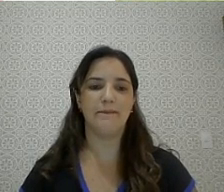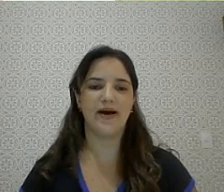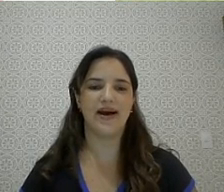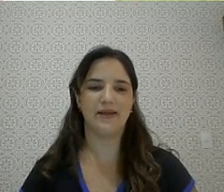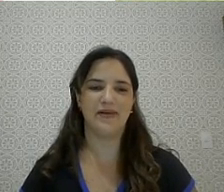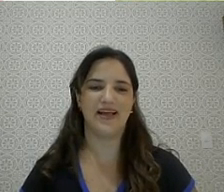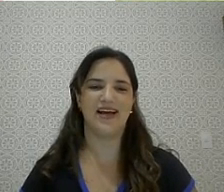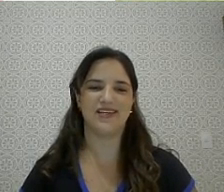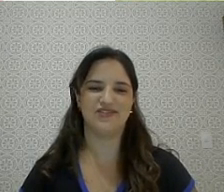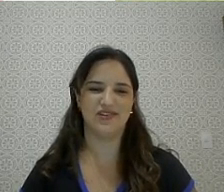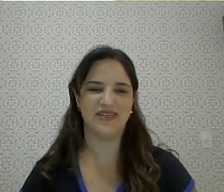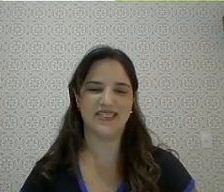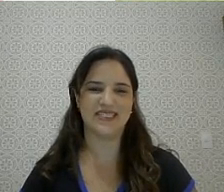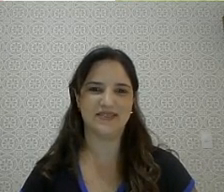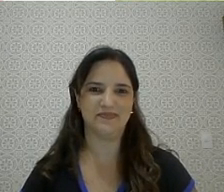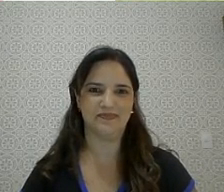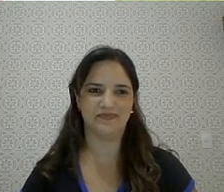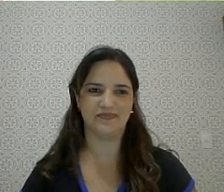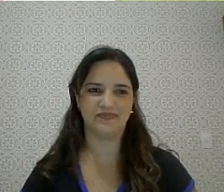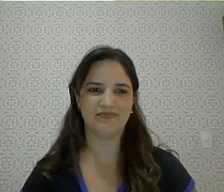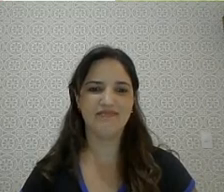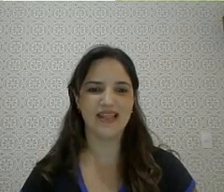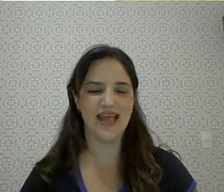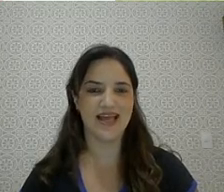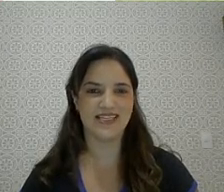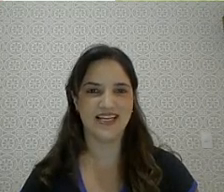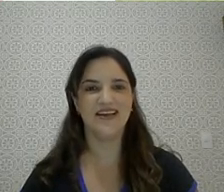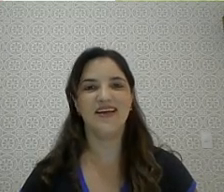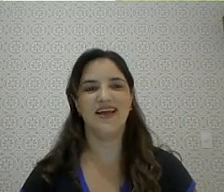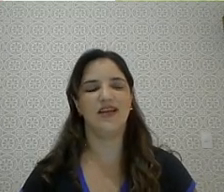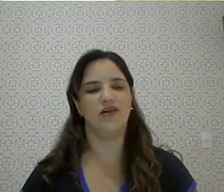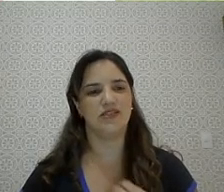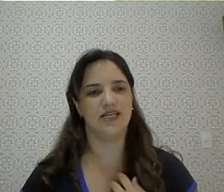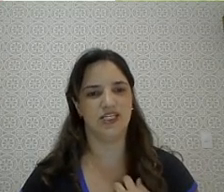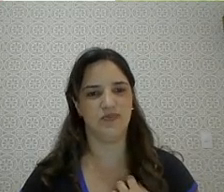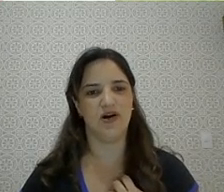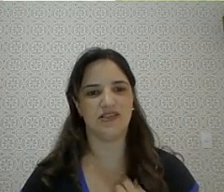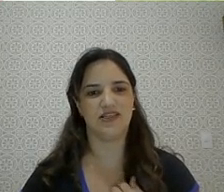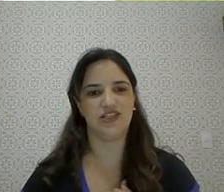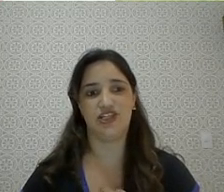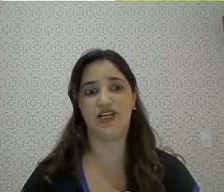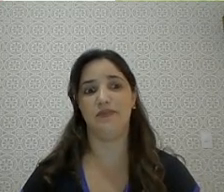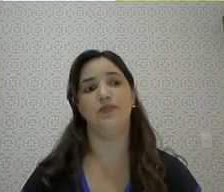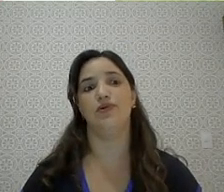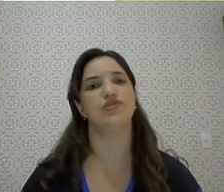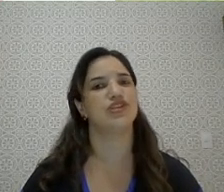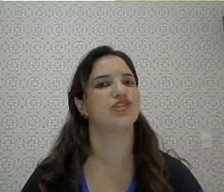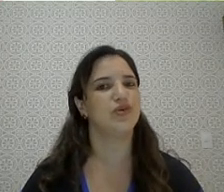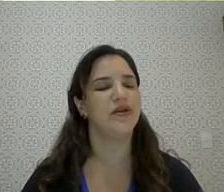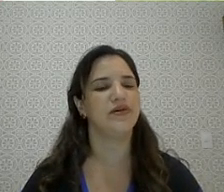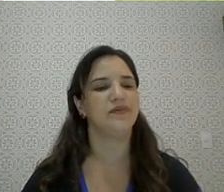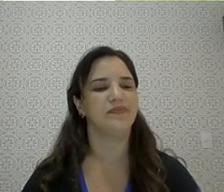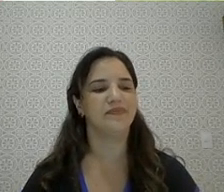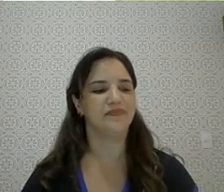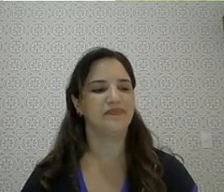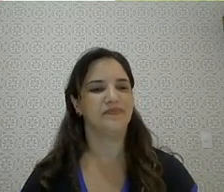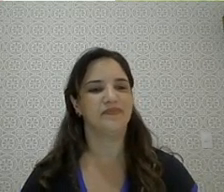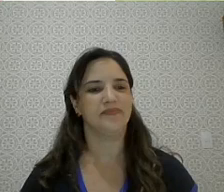comprida para pegar as formigas. Essa é a nossa resposta que a gente acabou de